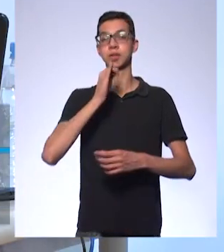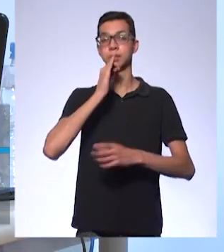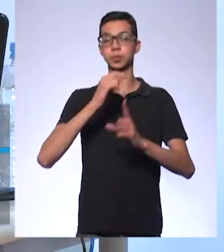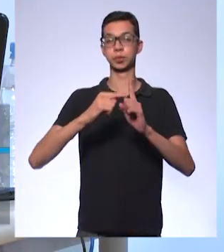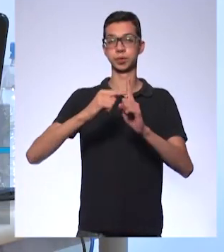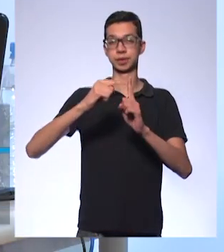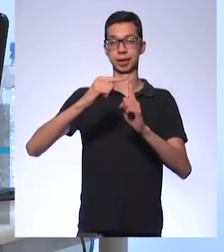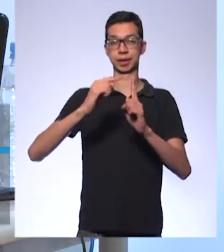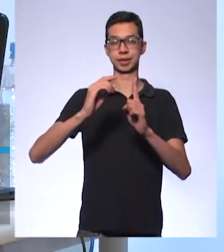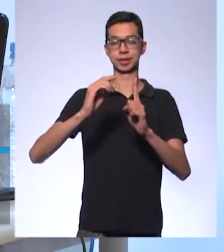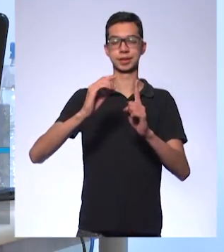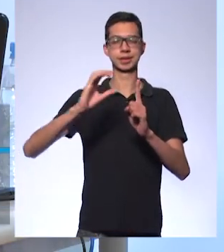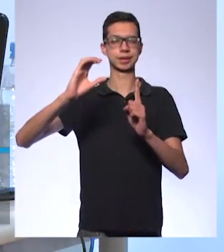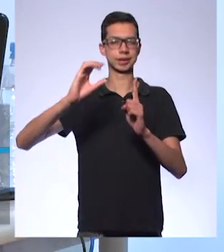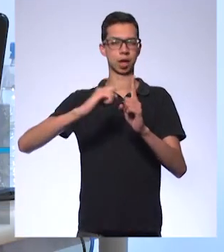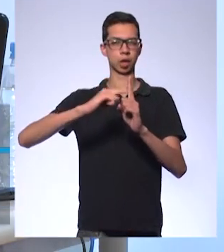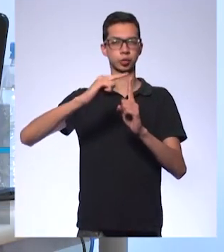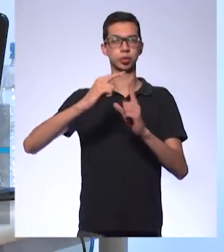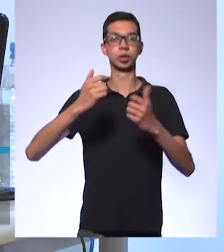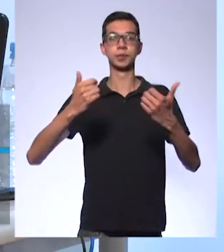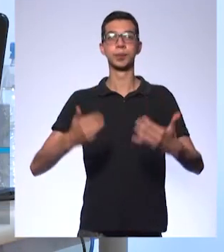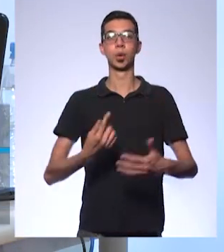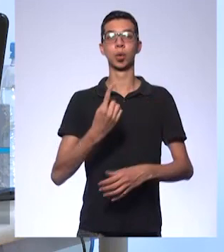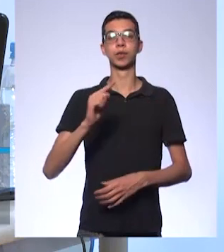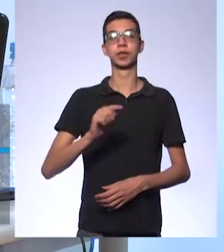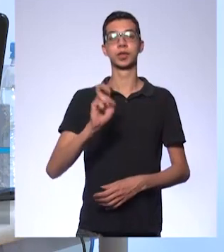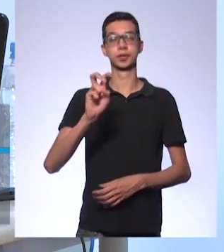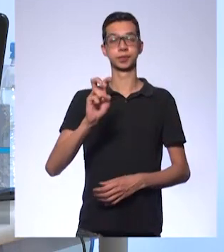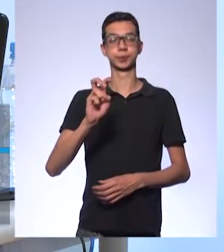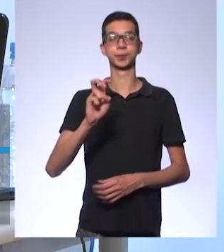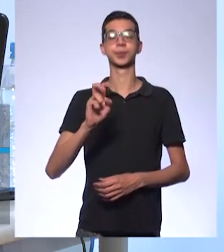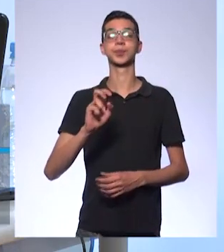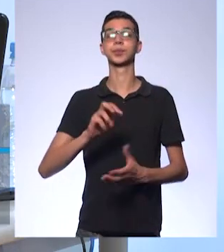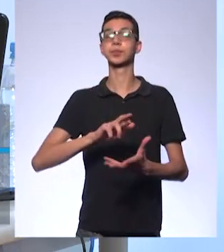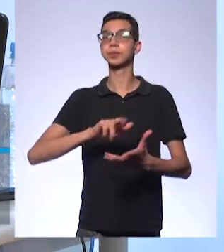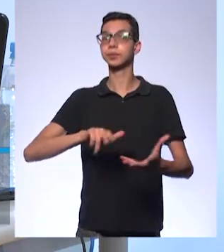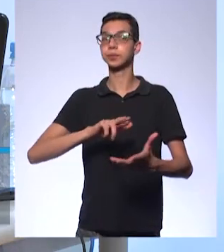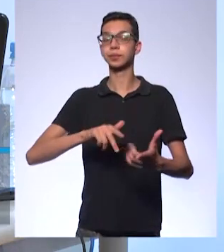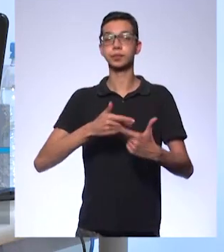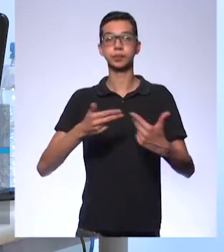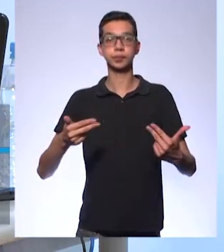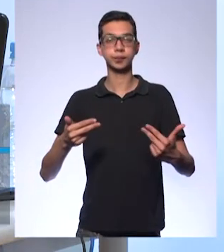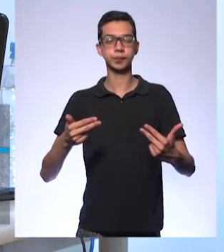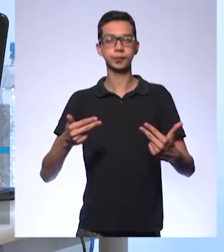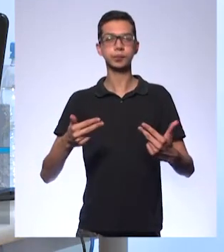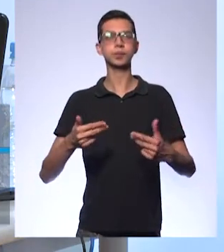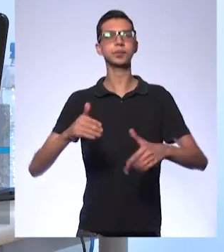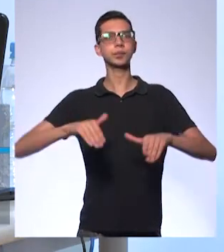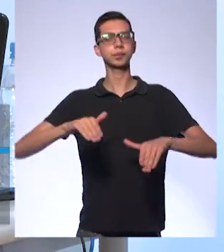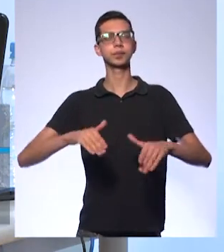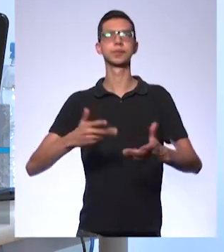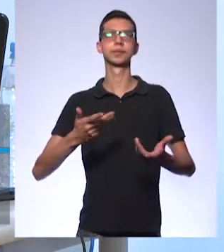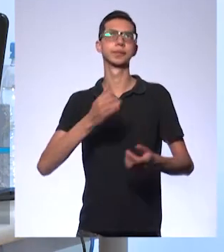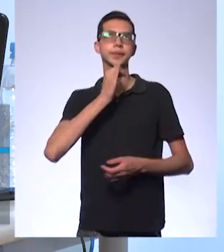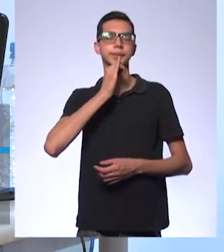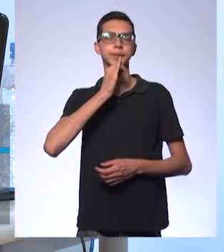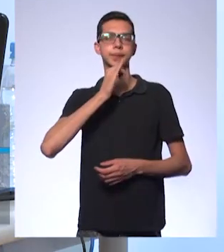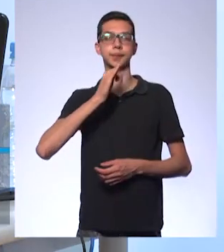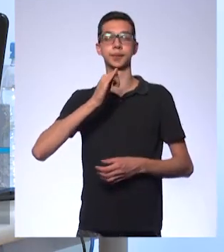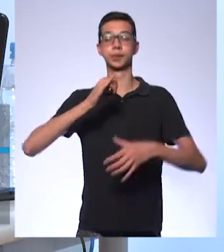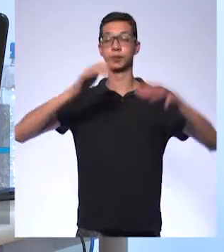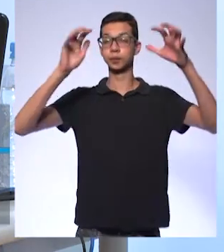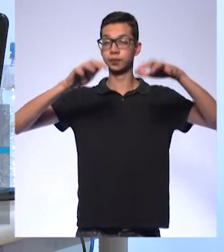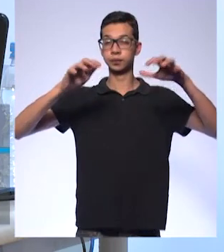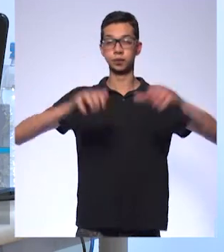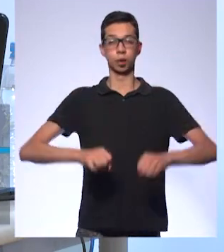Celsius, não é? Sim. Está falando aqui que 1,5 implica em variações que podem causar mais enchentes por causa de 1,5